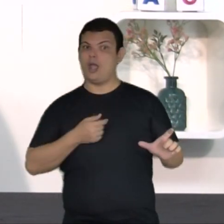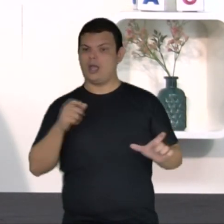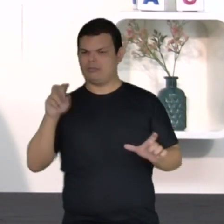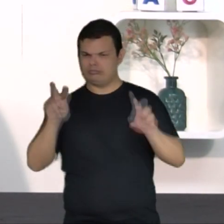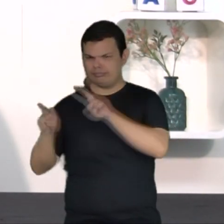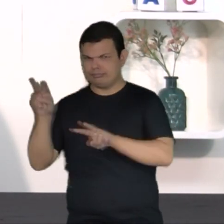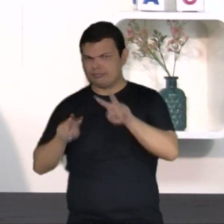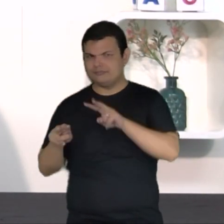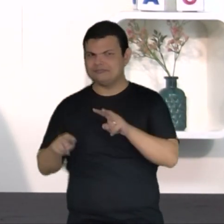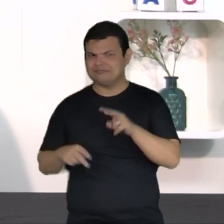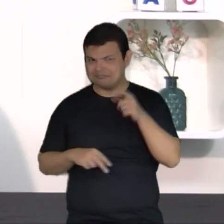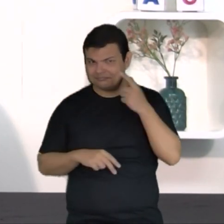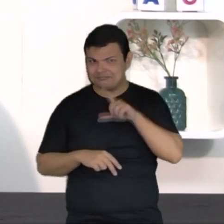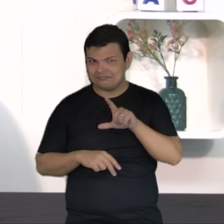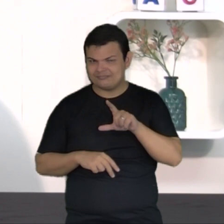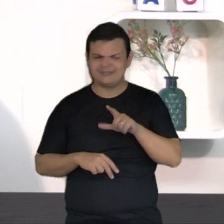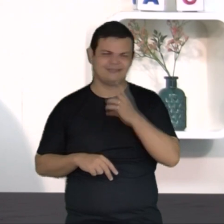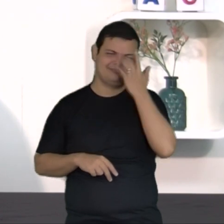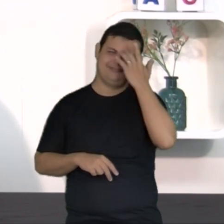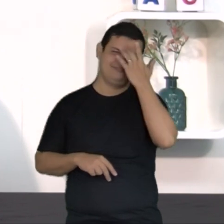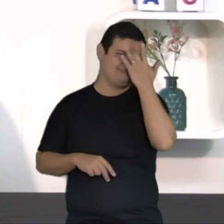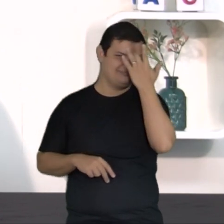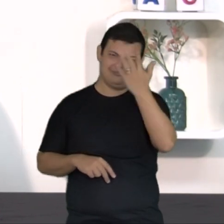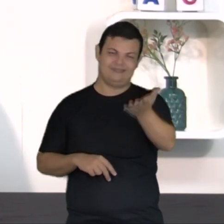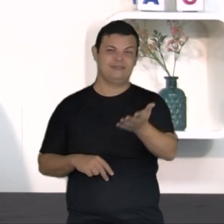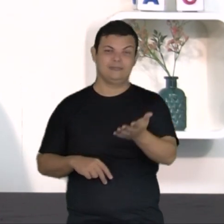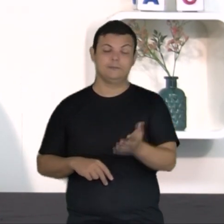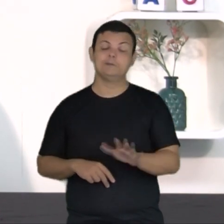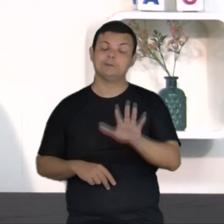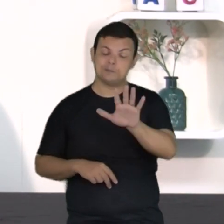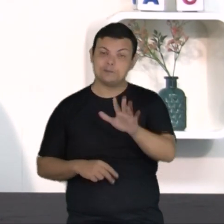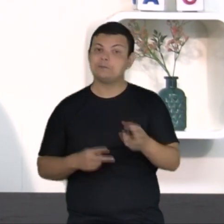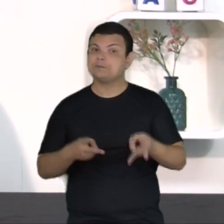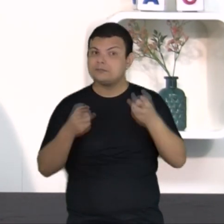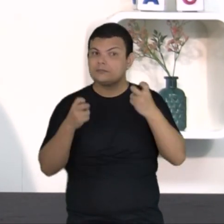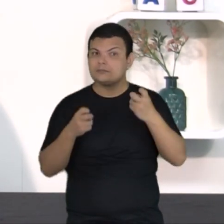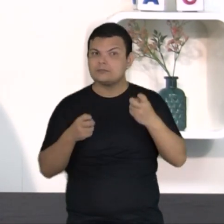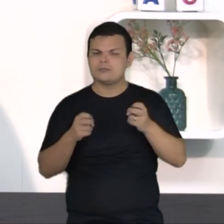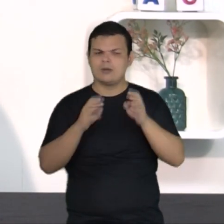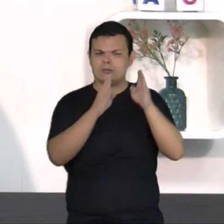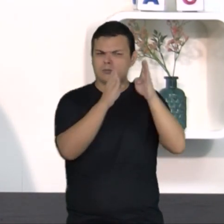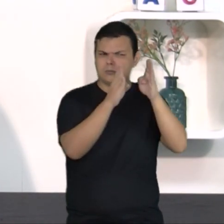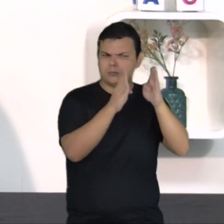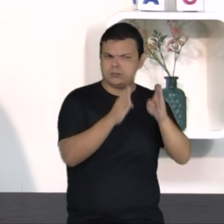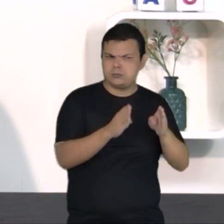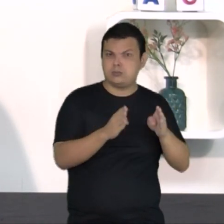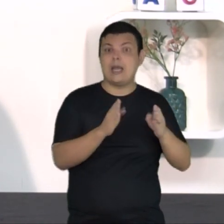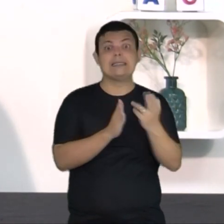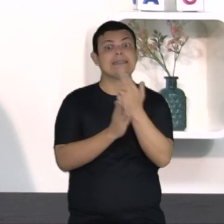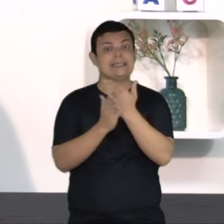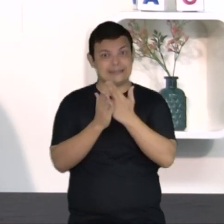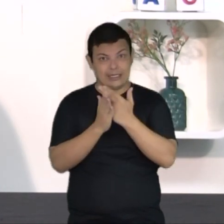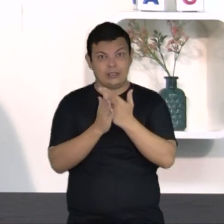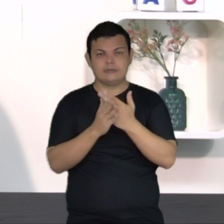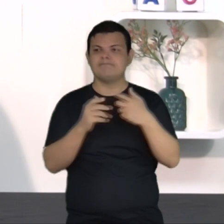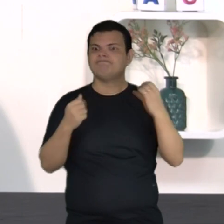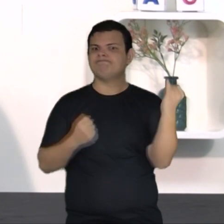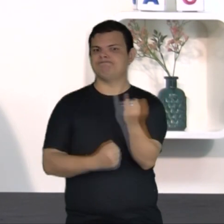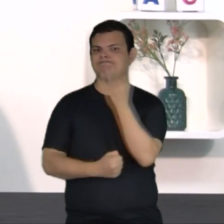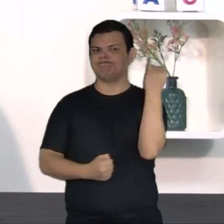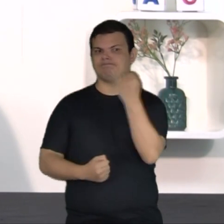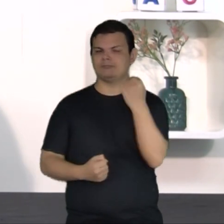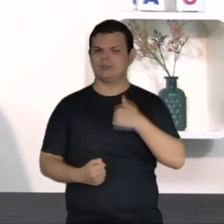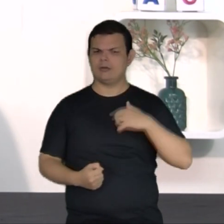Muito tranquilo, não é verdade? Mas olha só, notem que a forma do poema, o desenho, é muito importante para que a gente